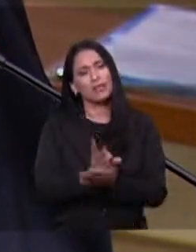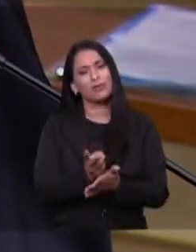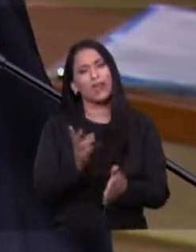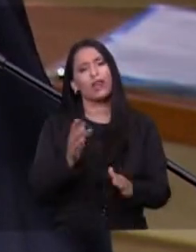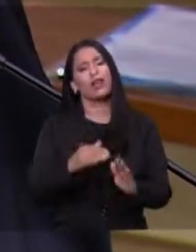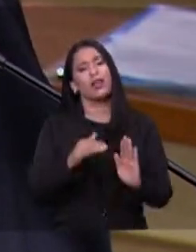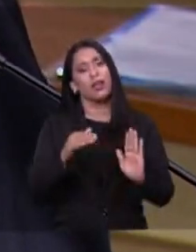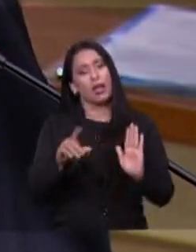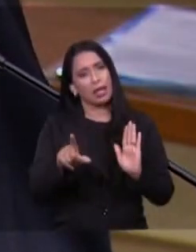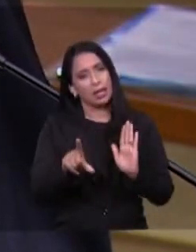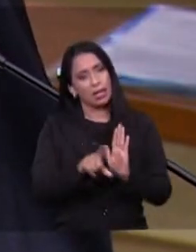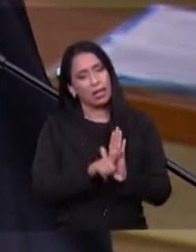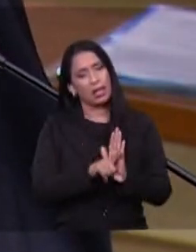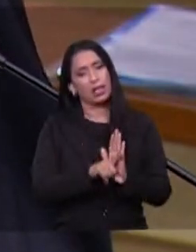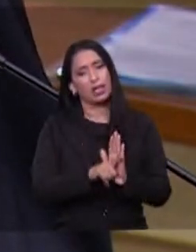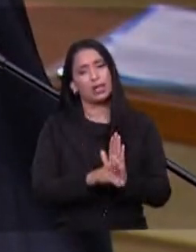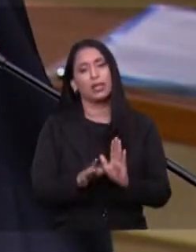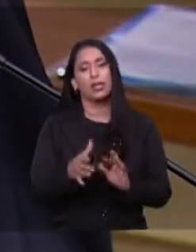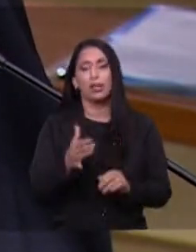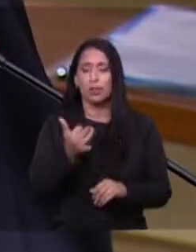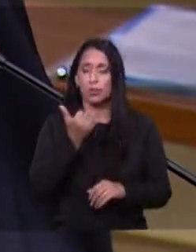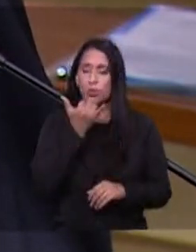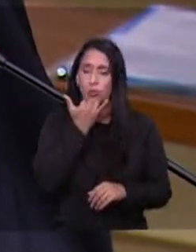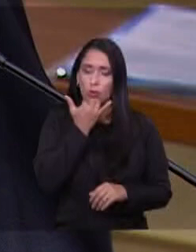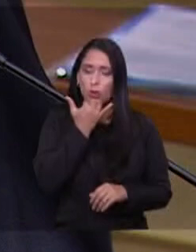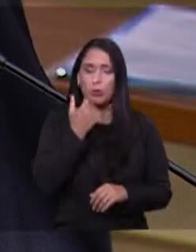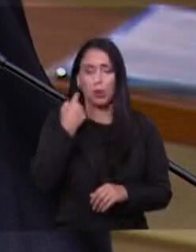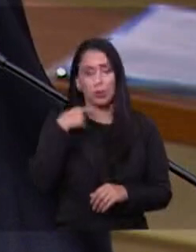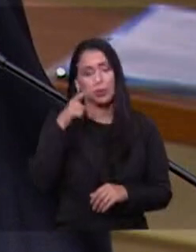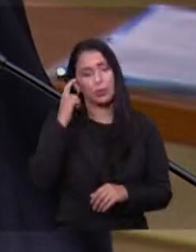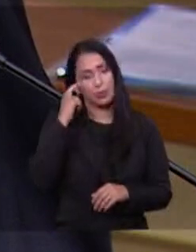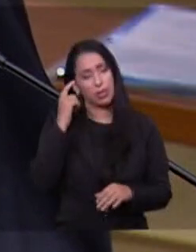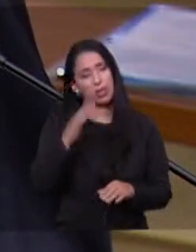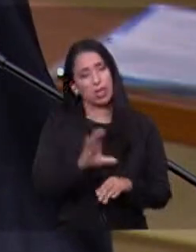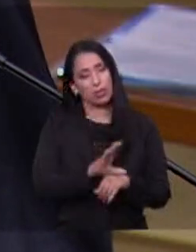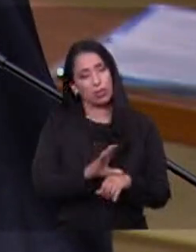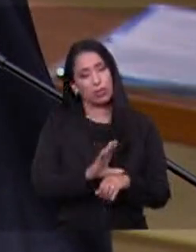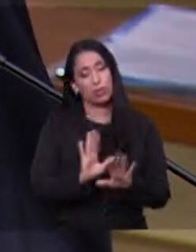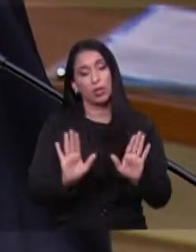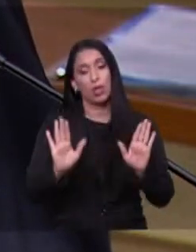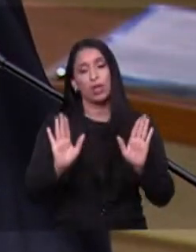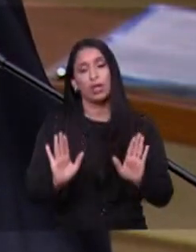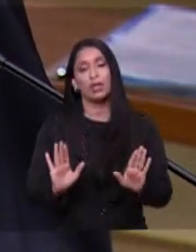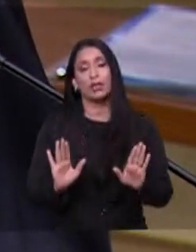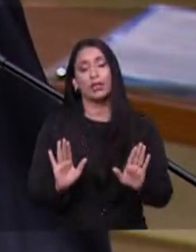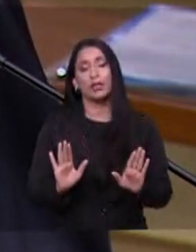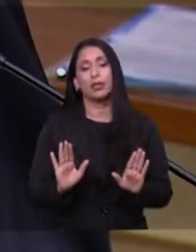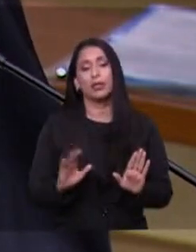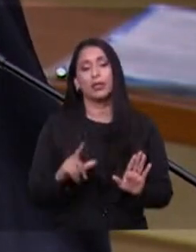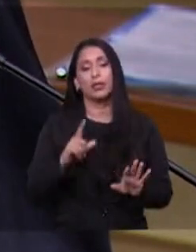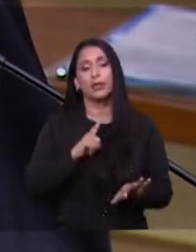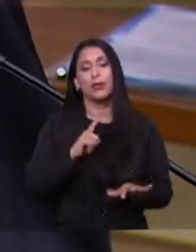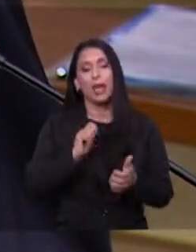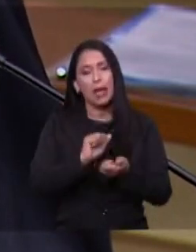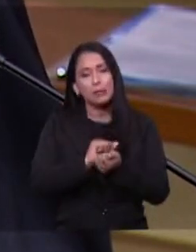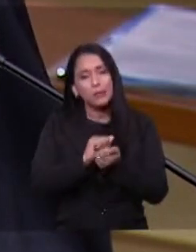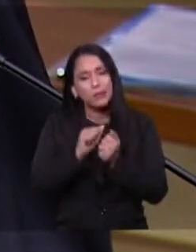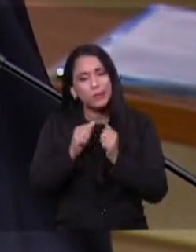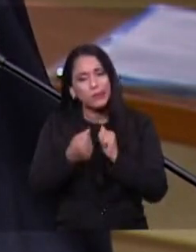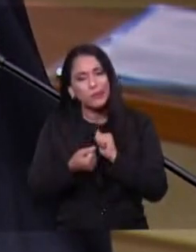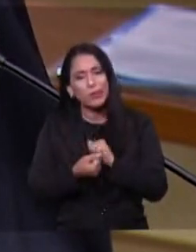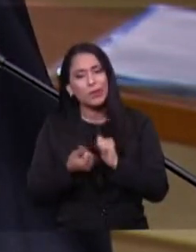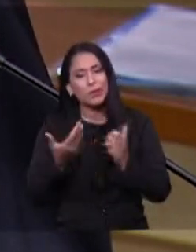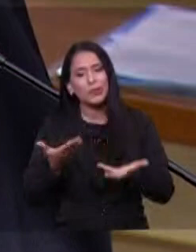competência legislativa, que eu reputo, pedindo novamente, venha, que é constitucional, é tentar acomodar, agasalhar